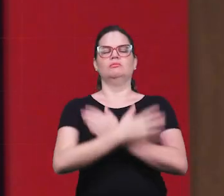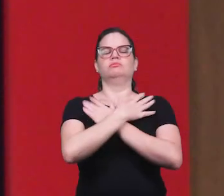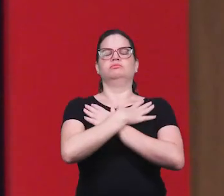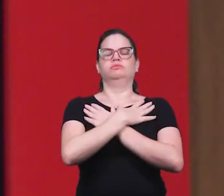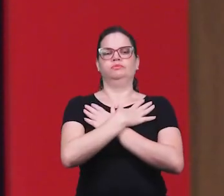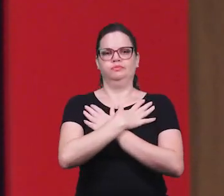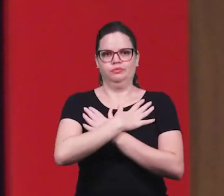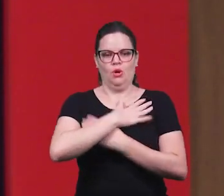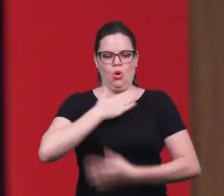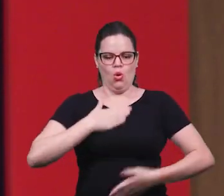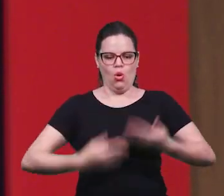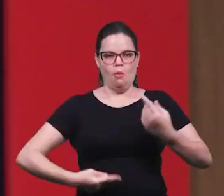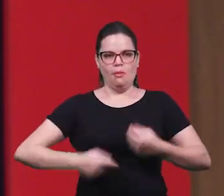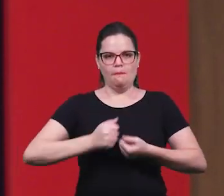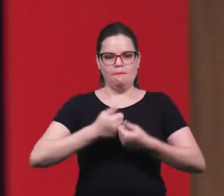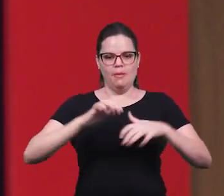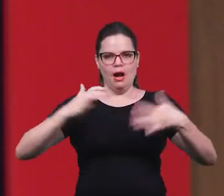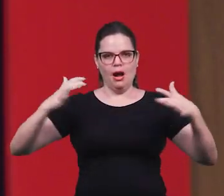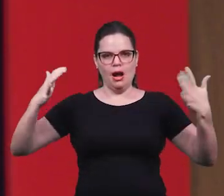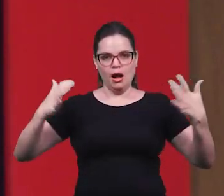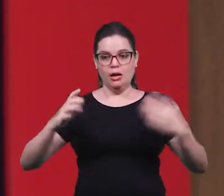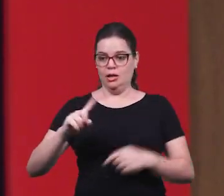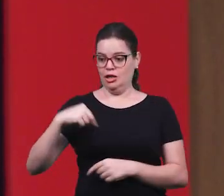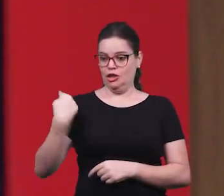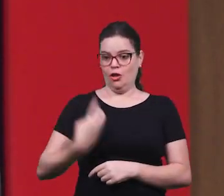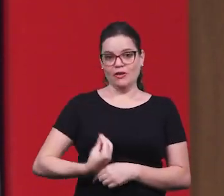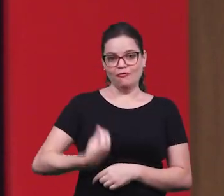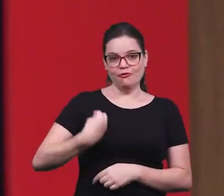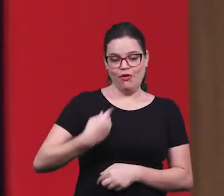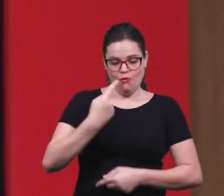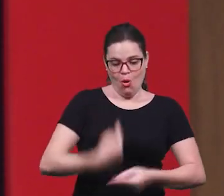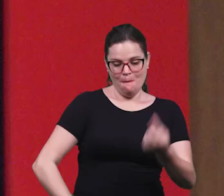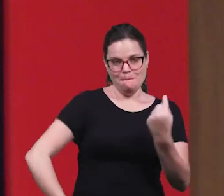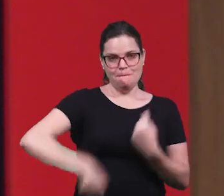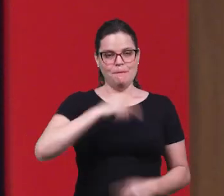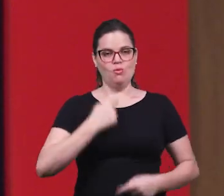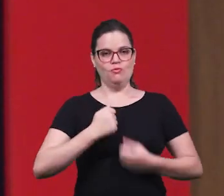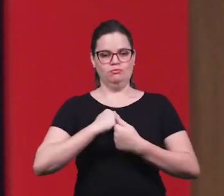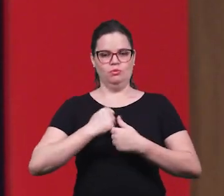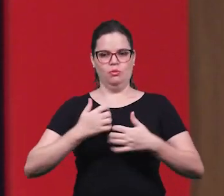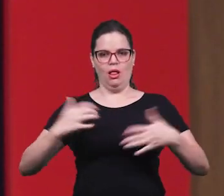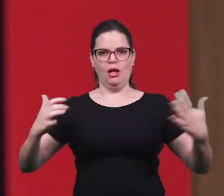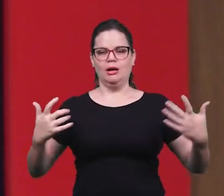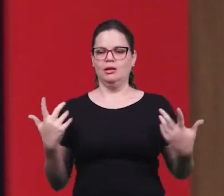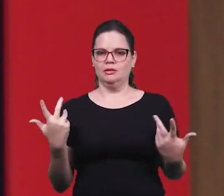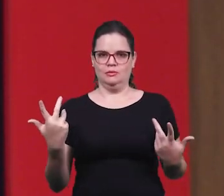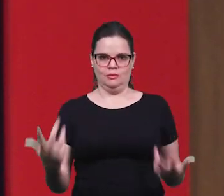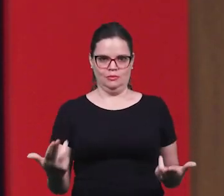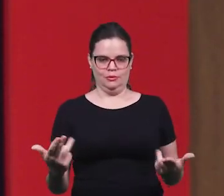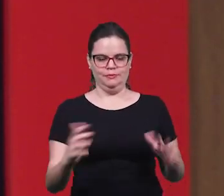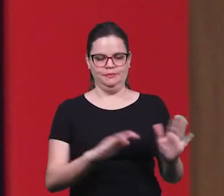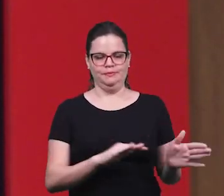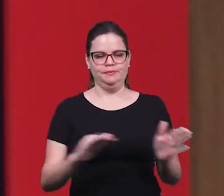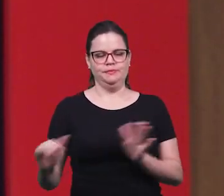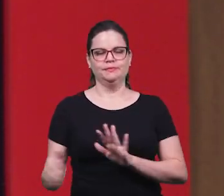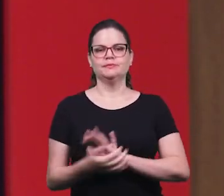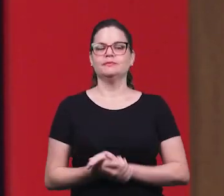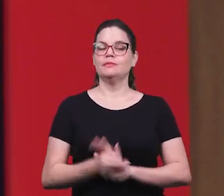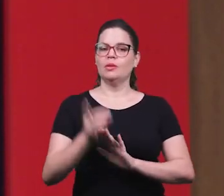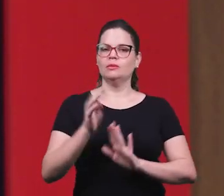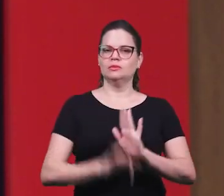transformados." Este texto aqui nos traz elementos muito interessantes, né, porque nos fala aqui de